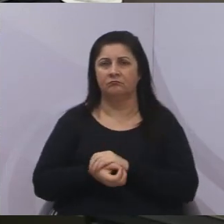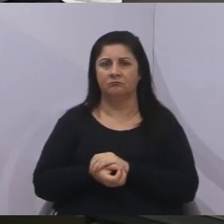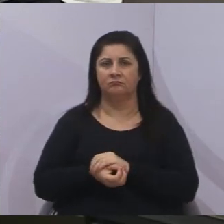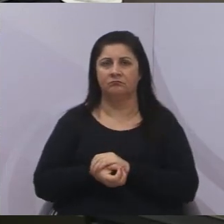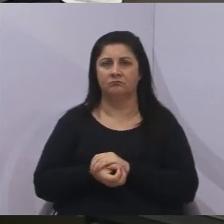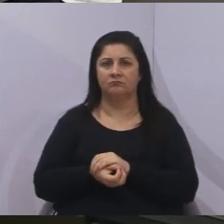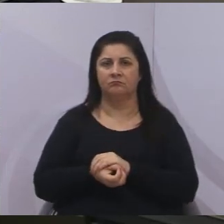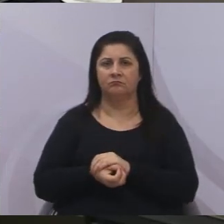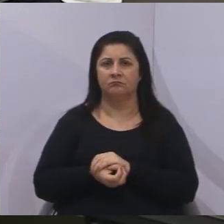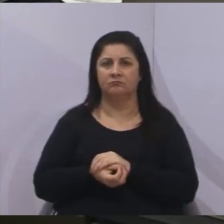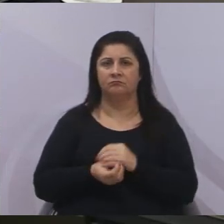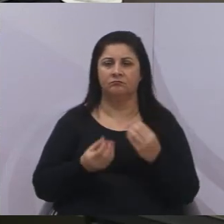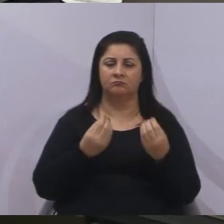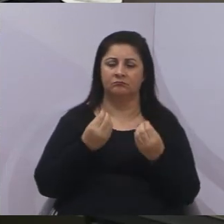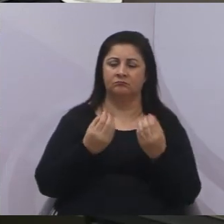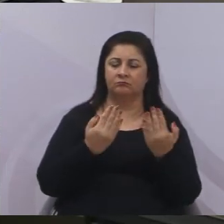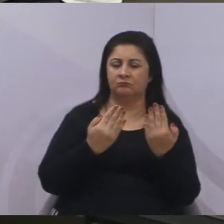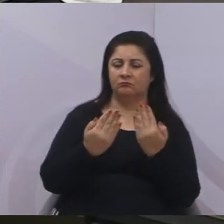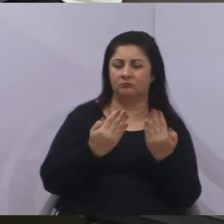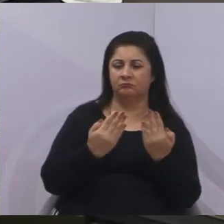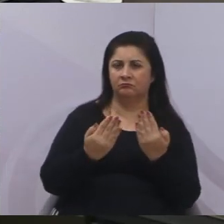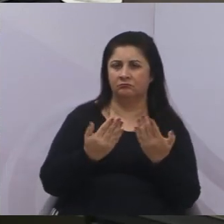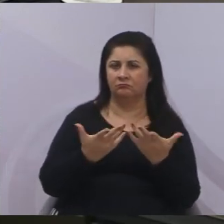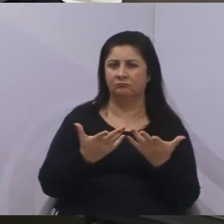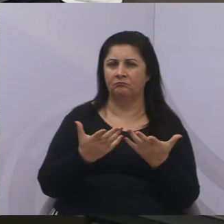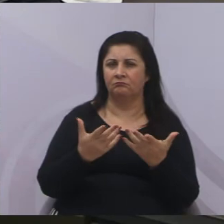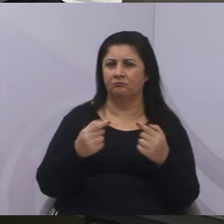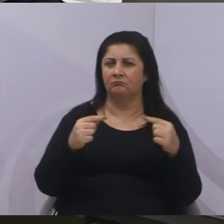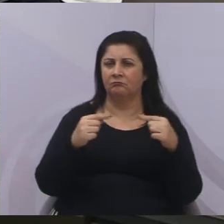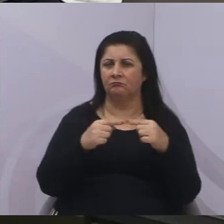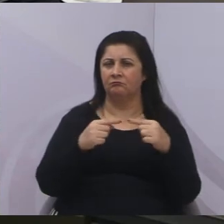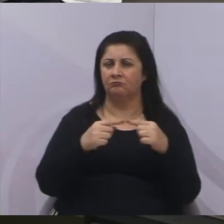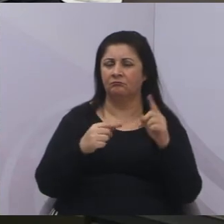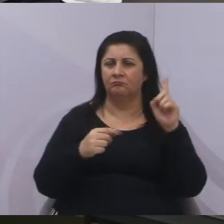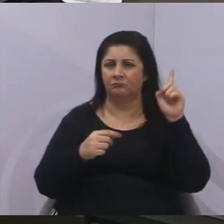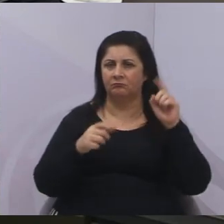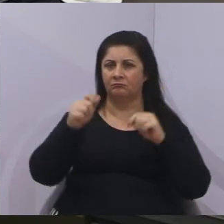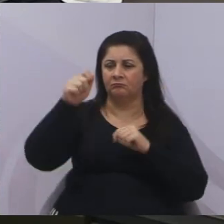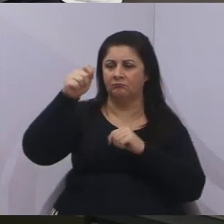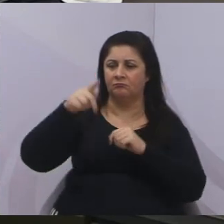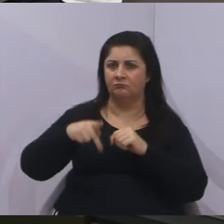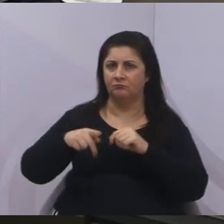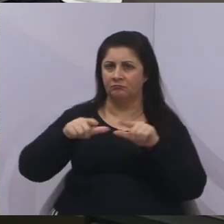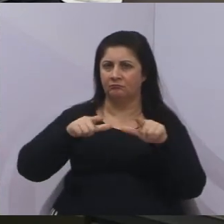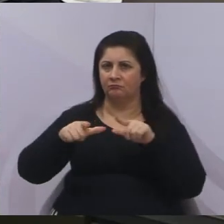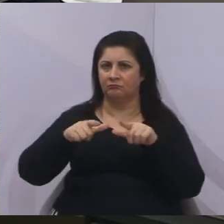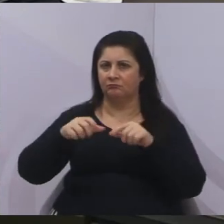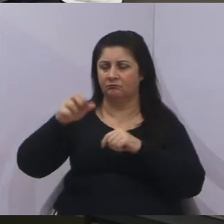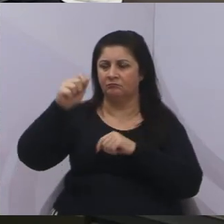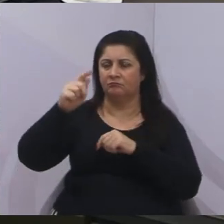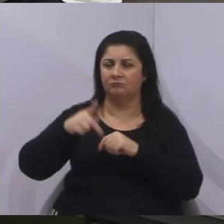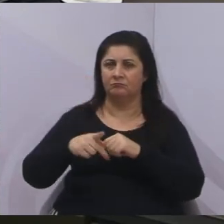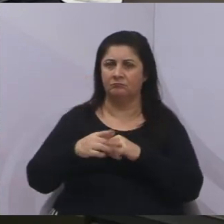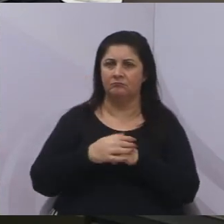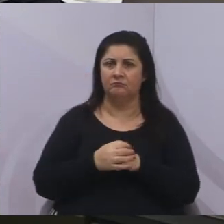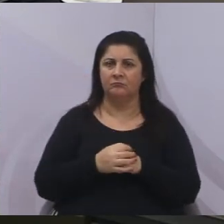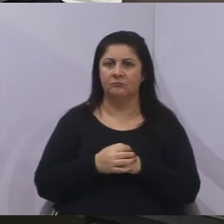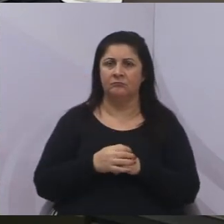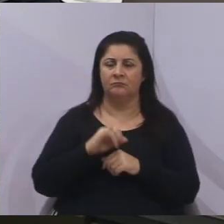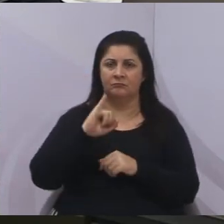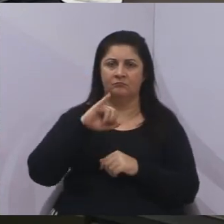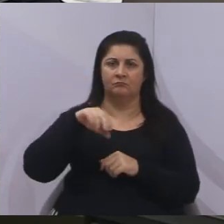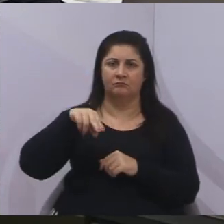E como analista de benefícios, cuidando das aposentadorias no Instituto de Previdência, todos os meses nós